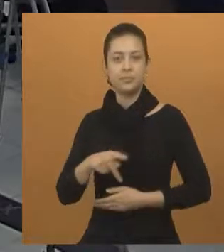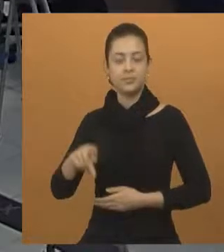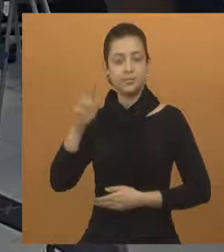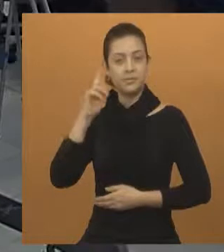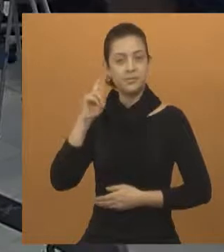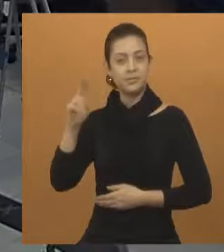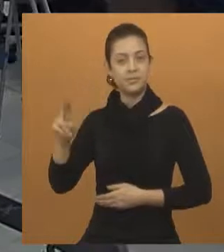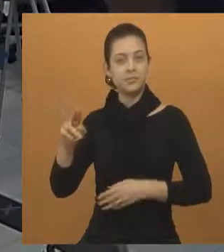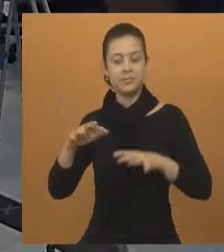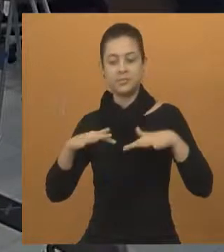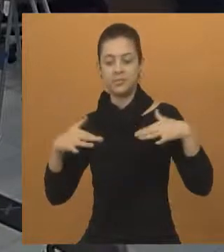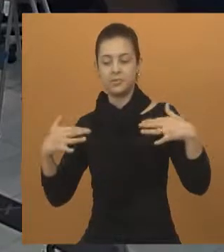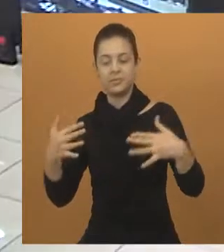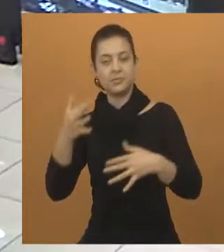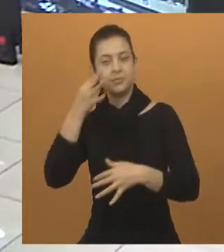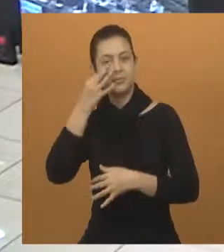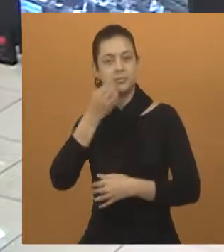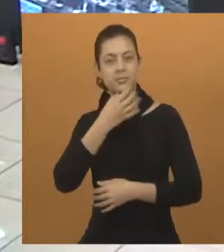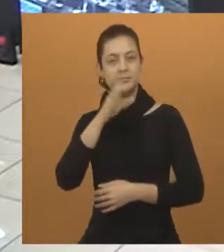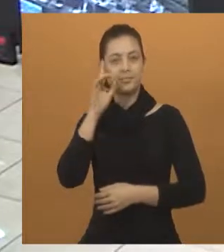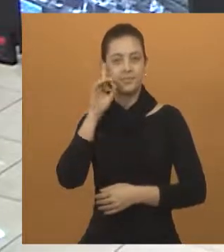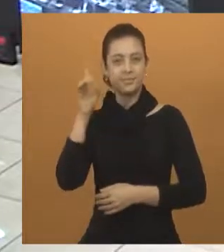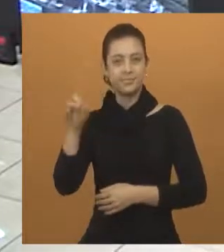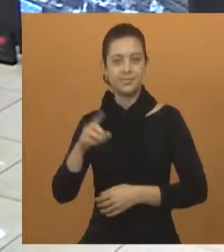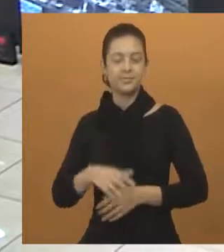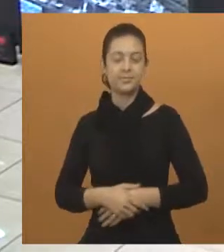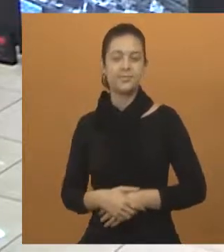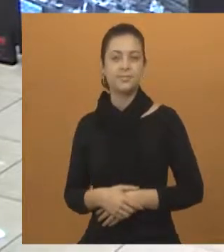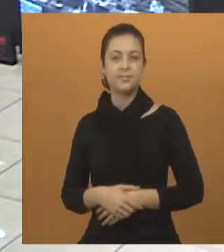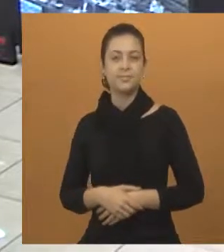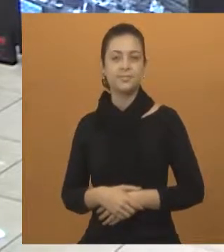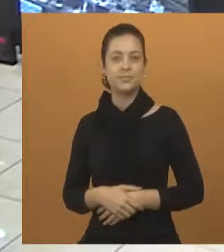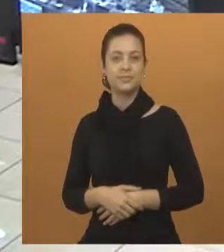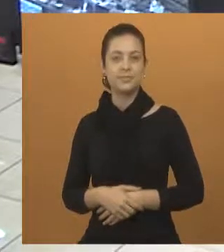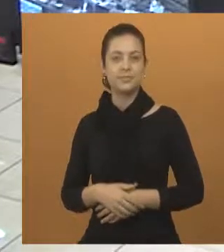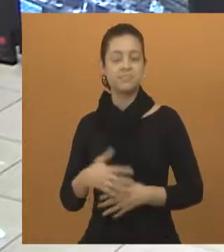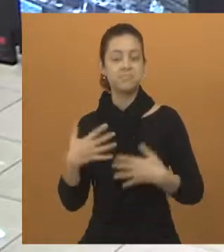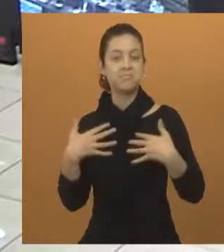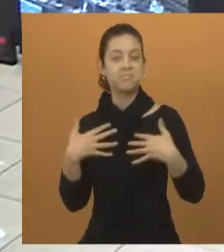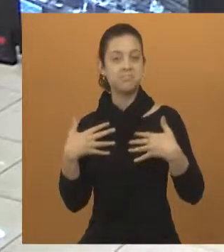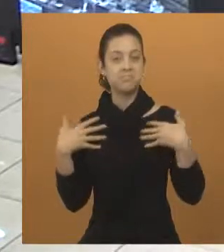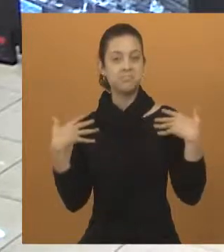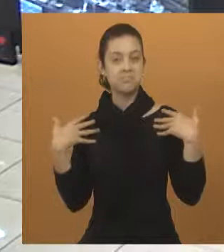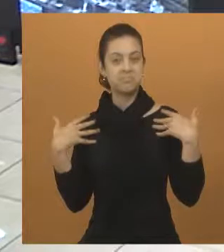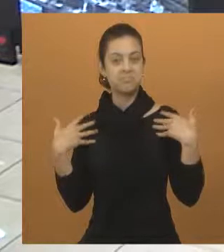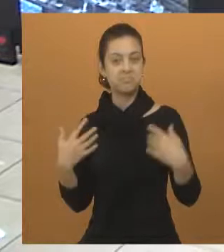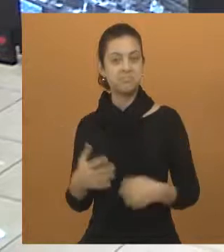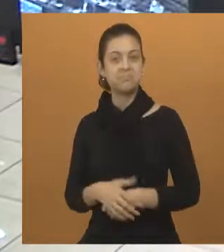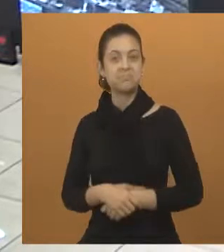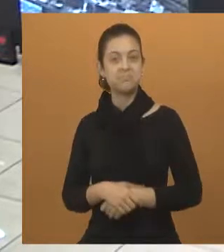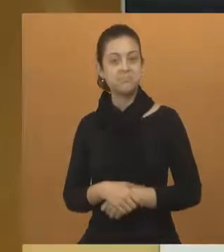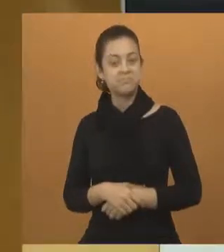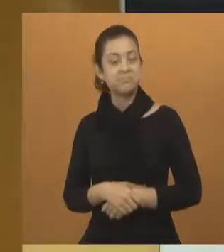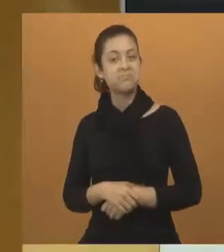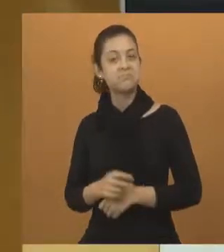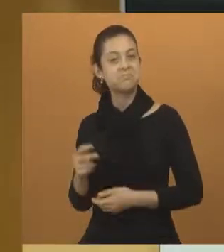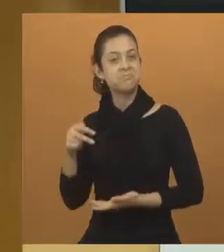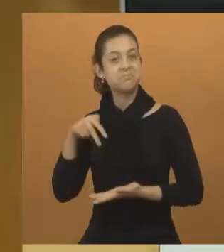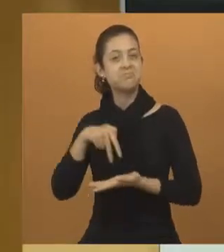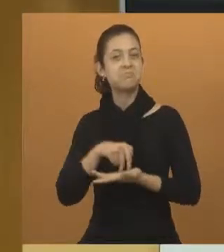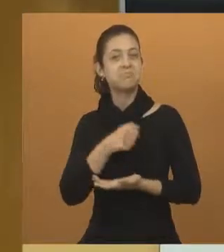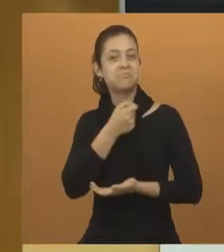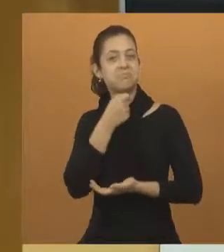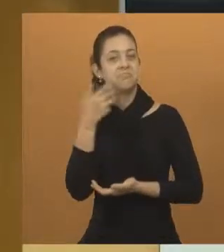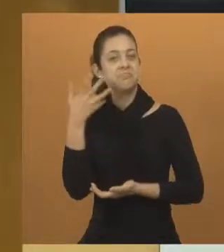público presente, bom dia. É com muita alegria que eu subo aqui na tribuna